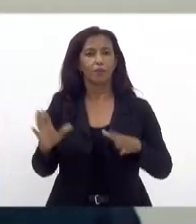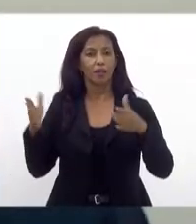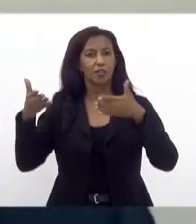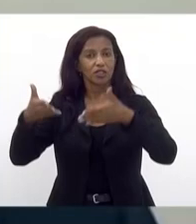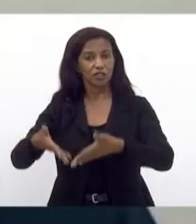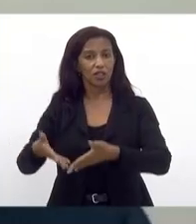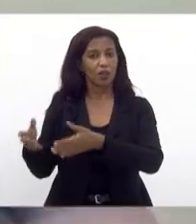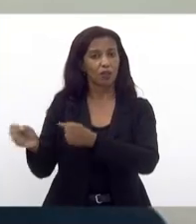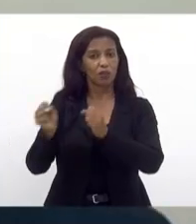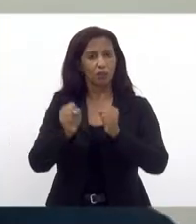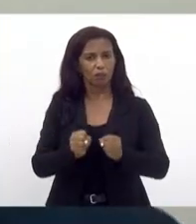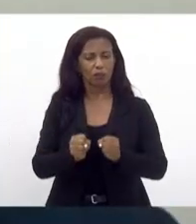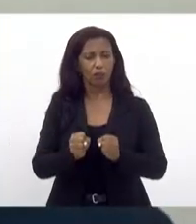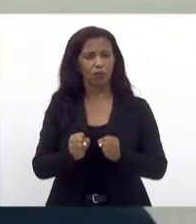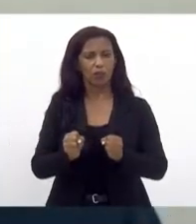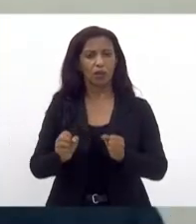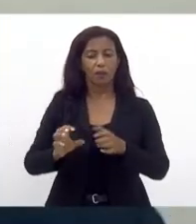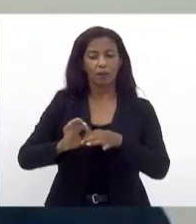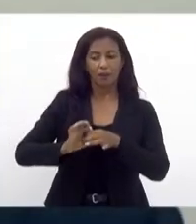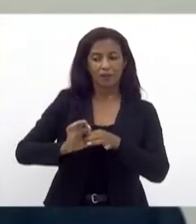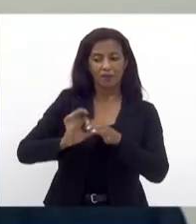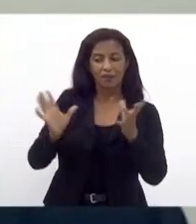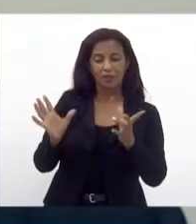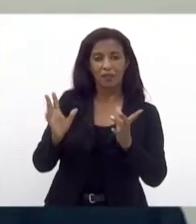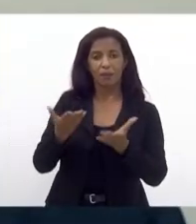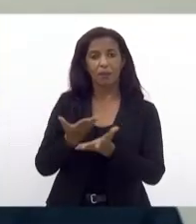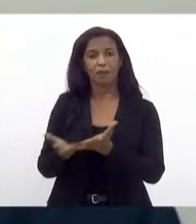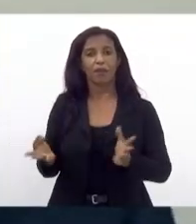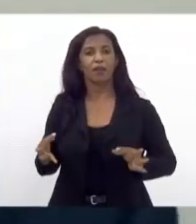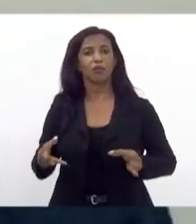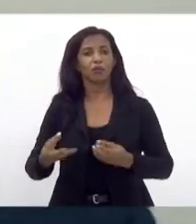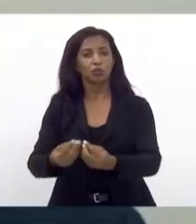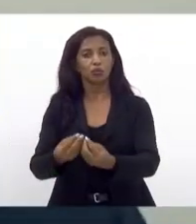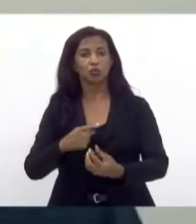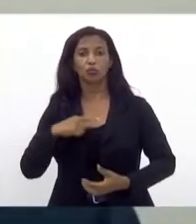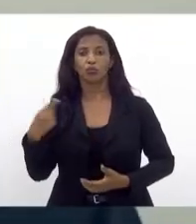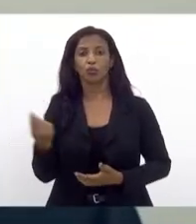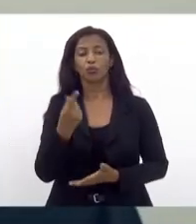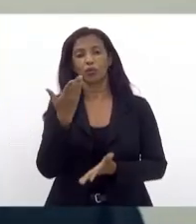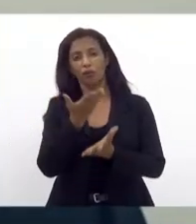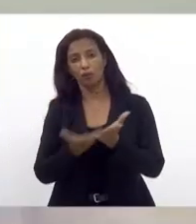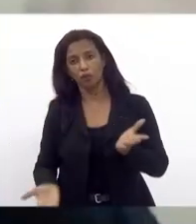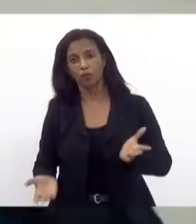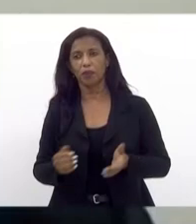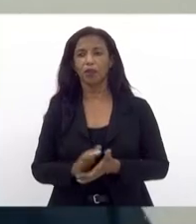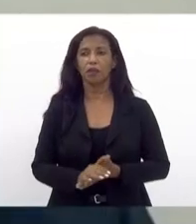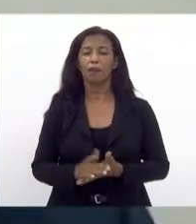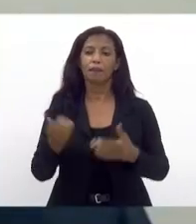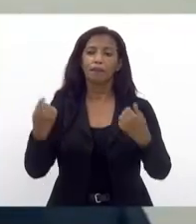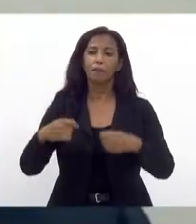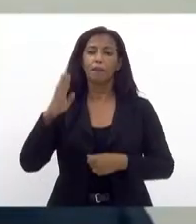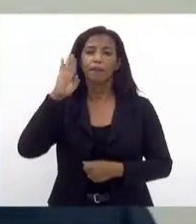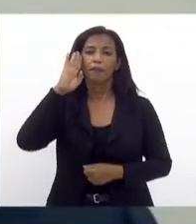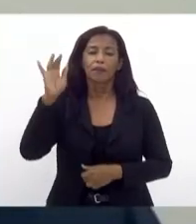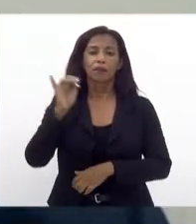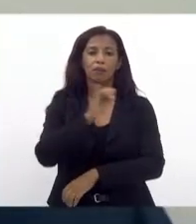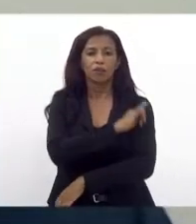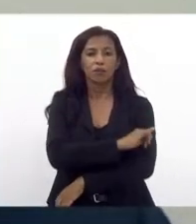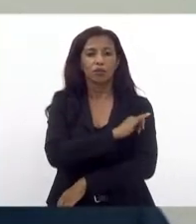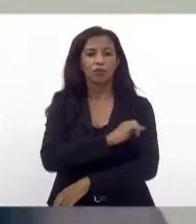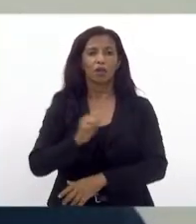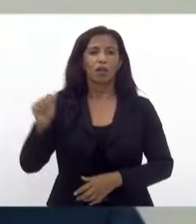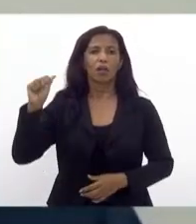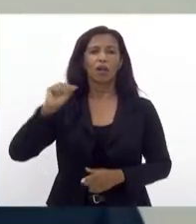Porque uma eventual ruptura, perdemos todos. Todos nós sairemos perdendo, né? Principalmente o Rio de Janeiro,